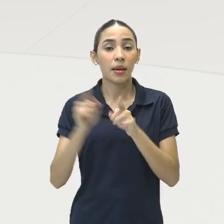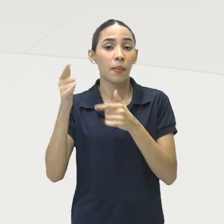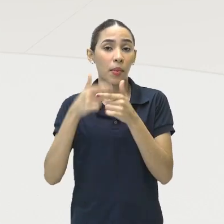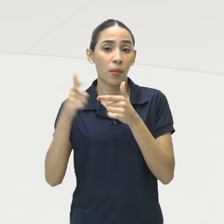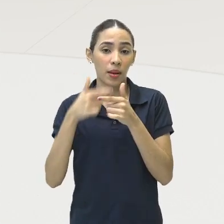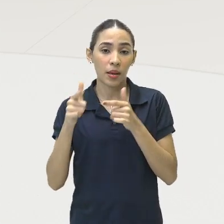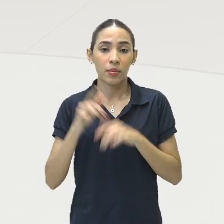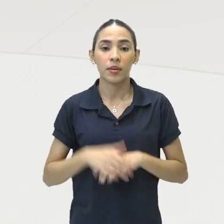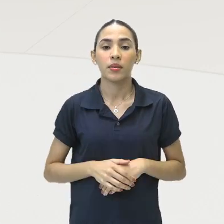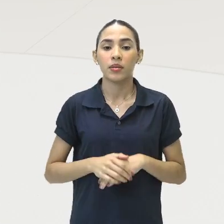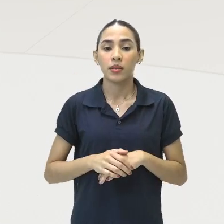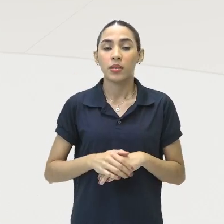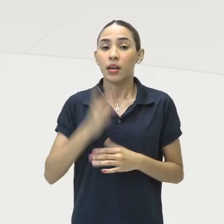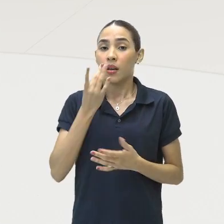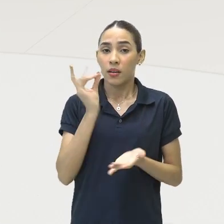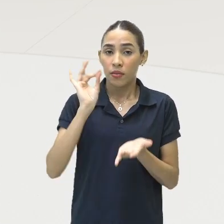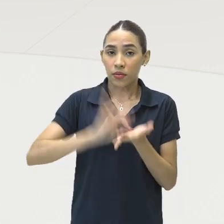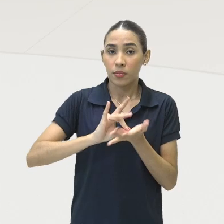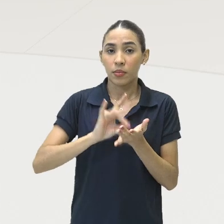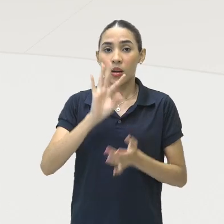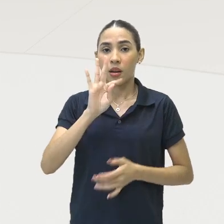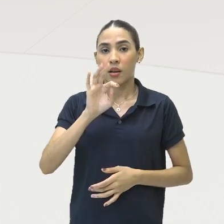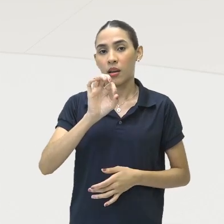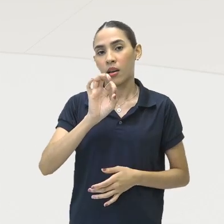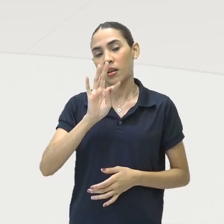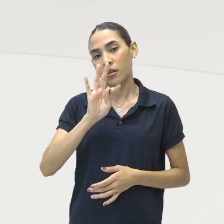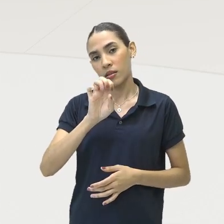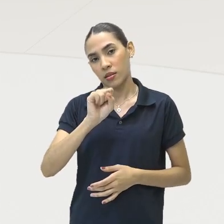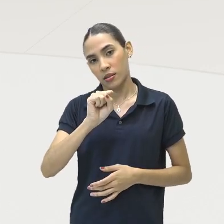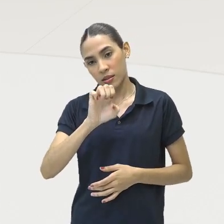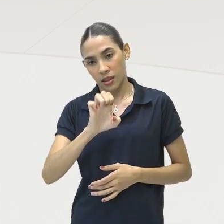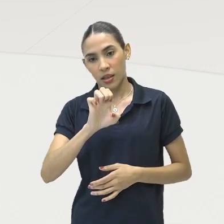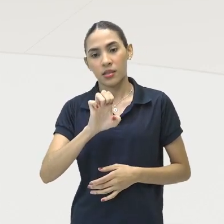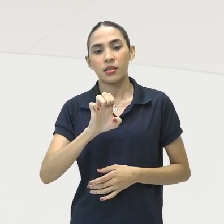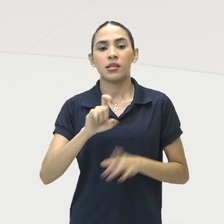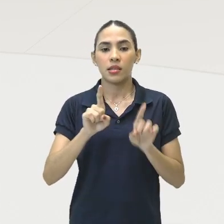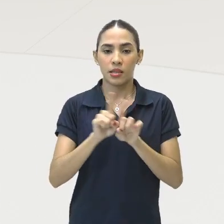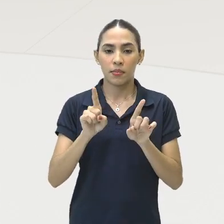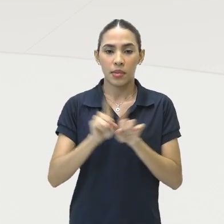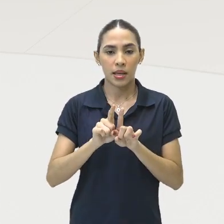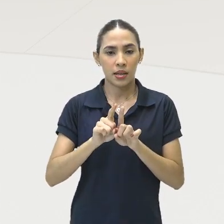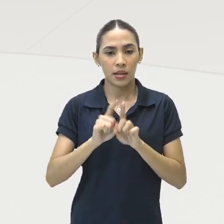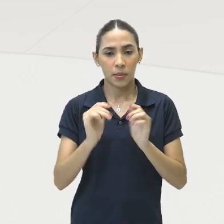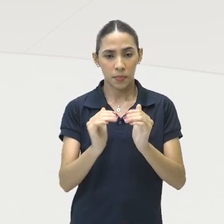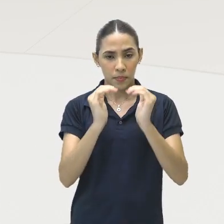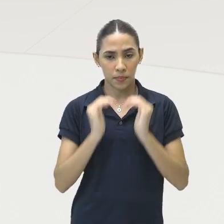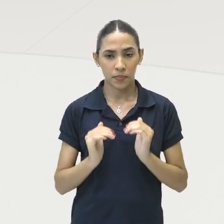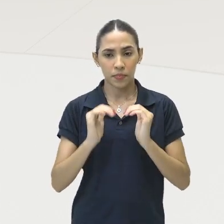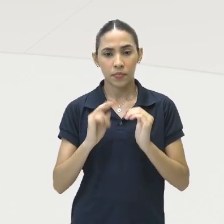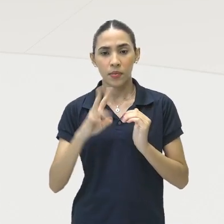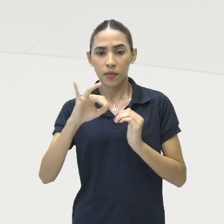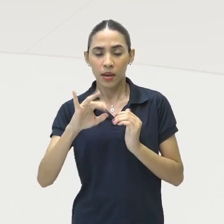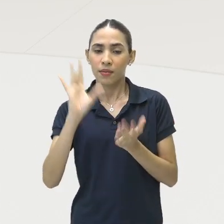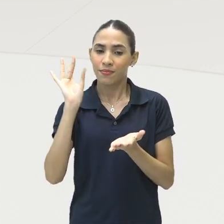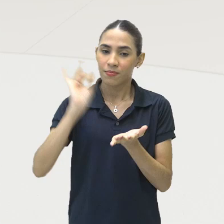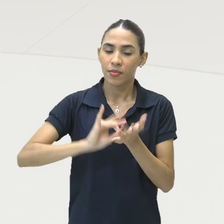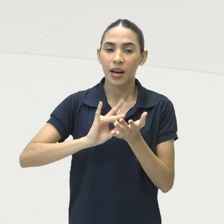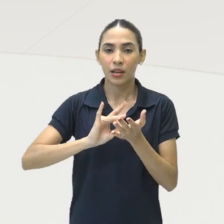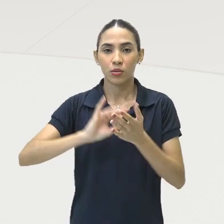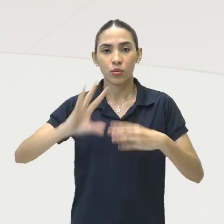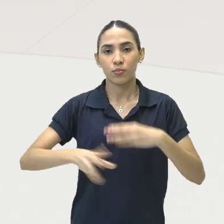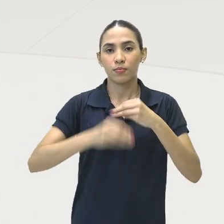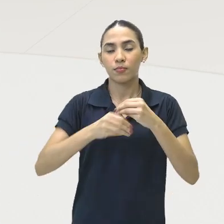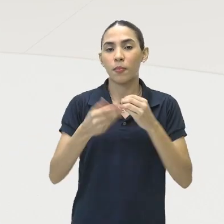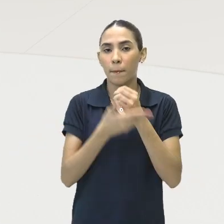problema. E a reafirmação da tese, que é o último pontinho lá aqui debaixo da nossa conclusão, vai reafirmar esta